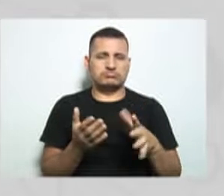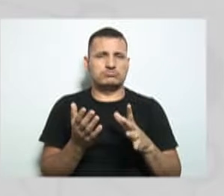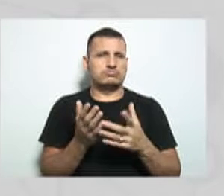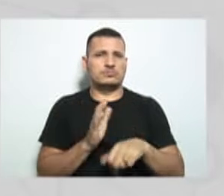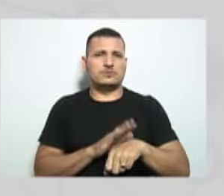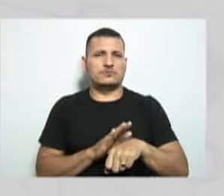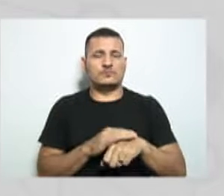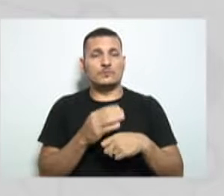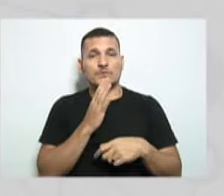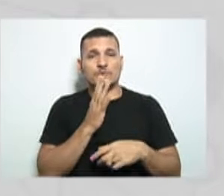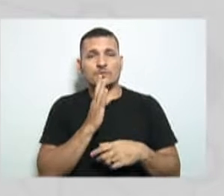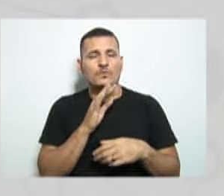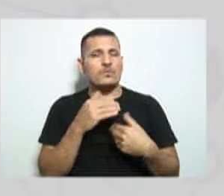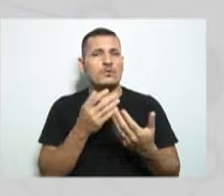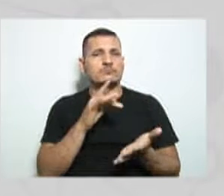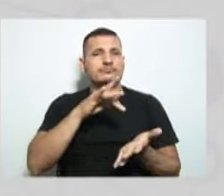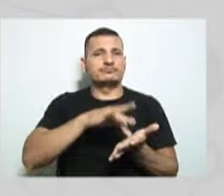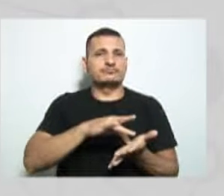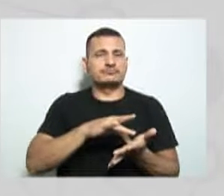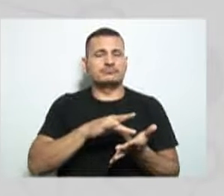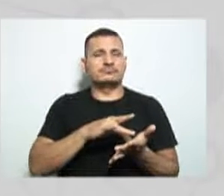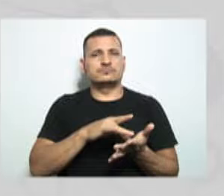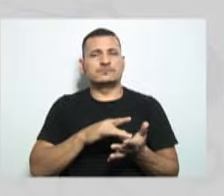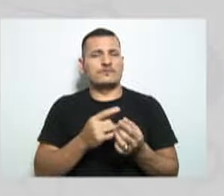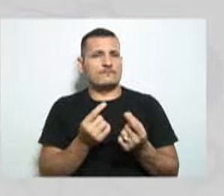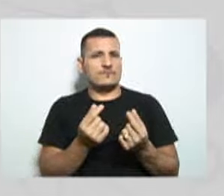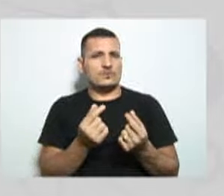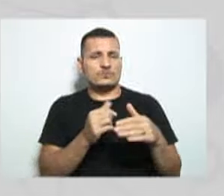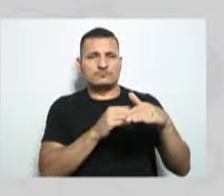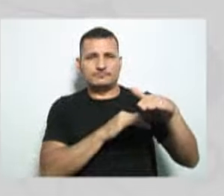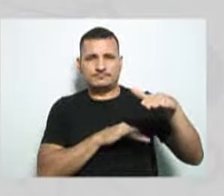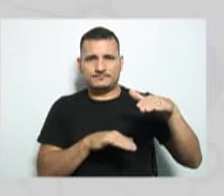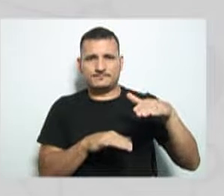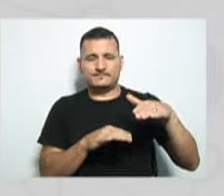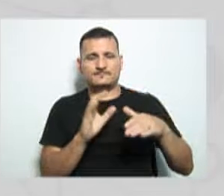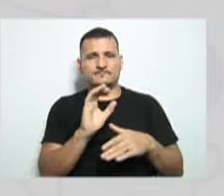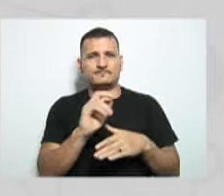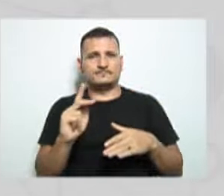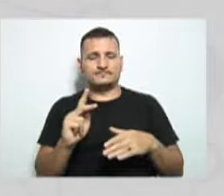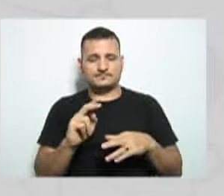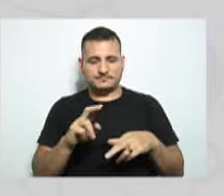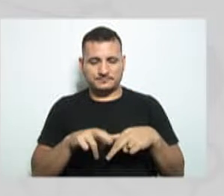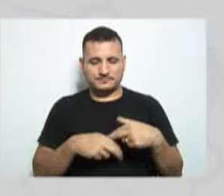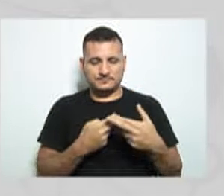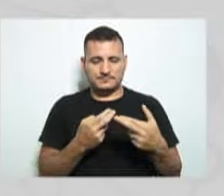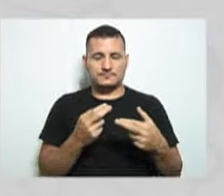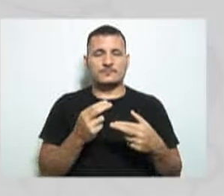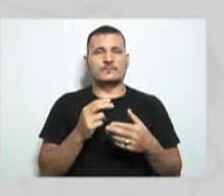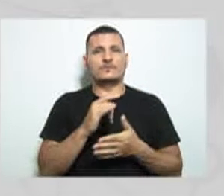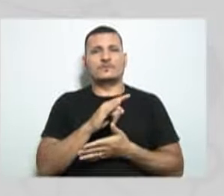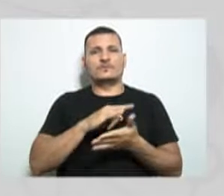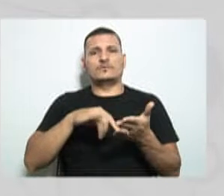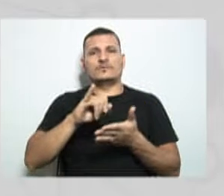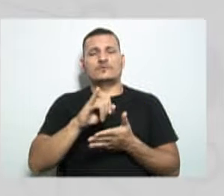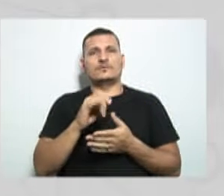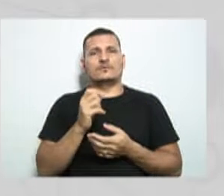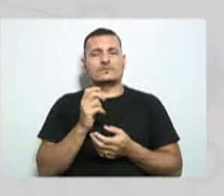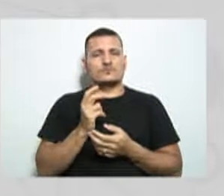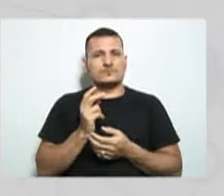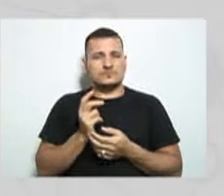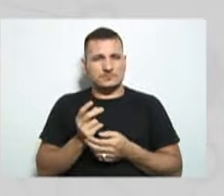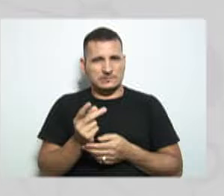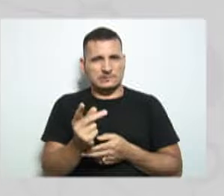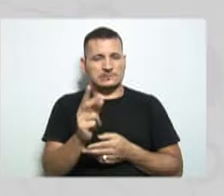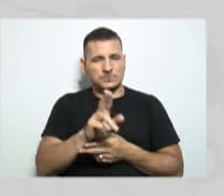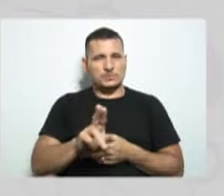dos estoques da cooperativa. Por isso que o inventário permanente ele deve ser utilizado. Por